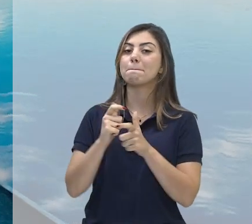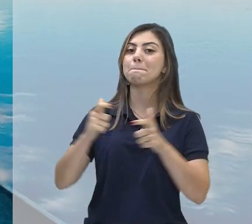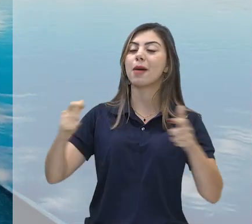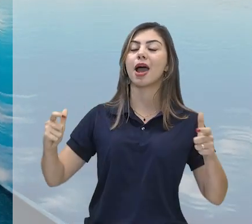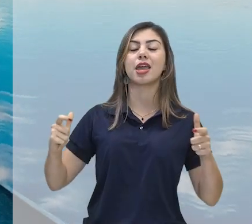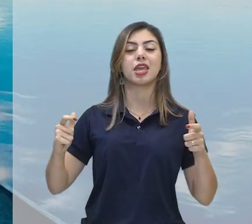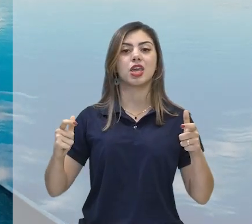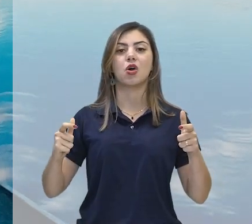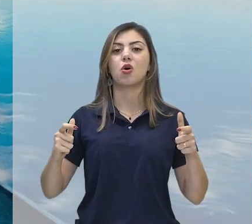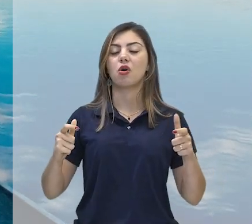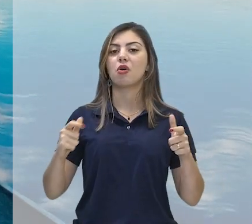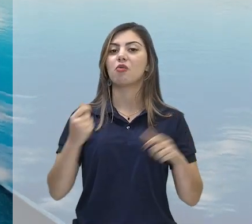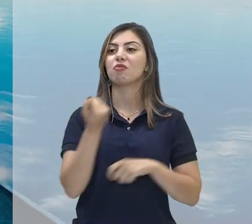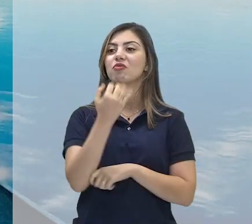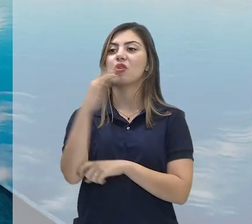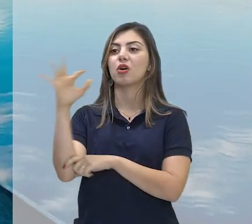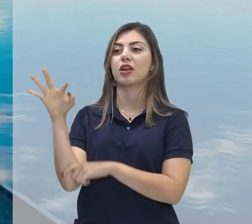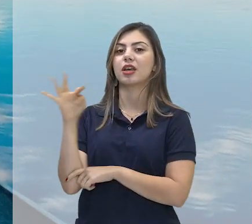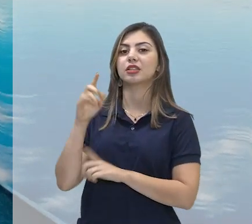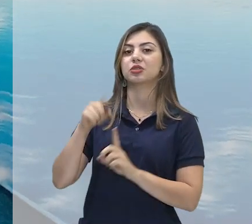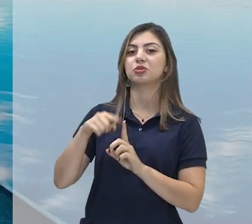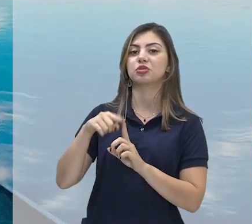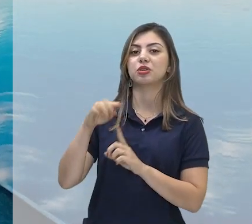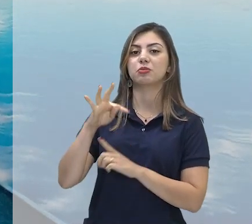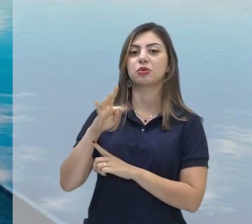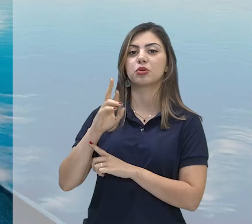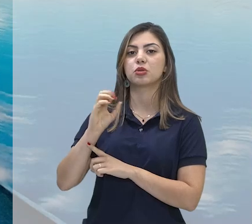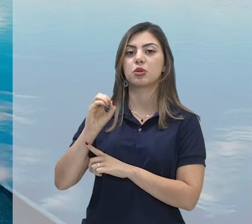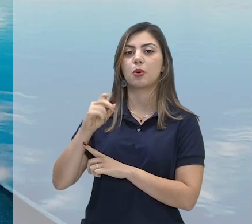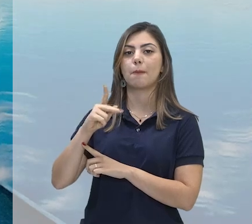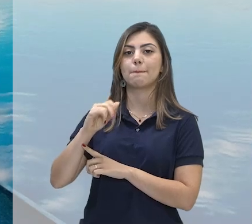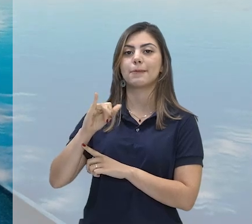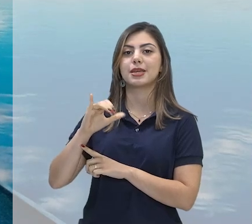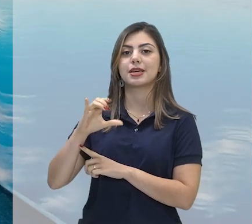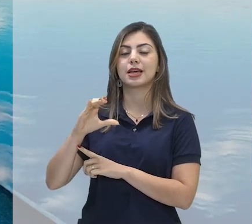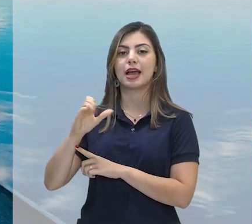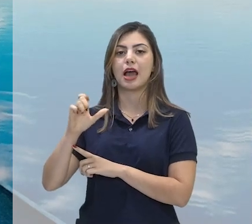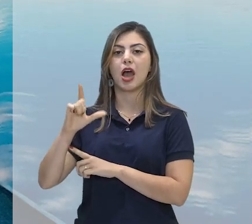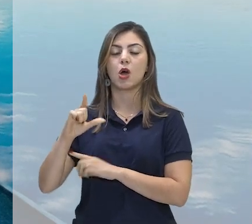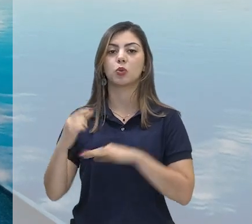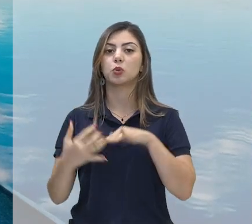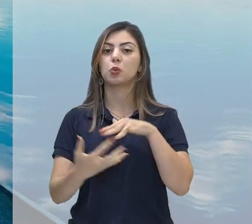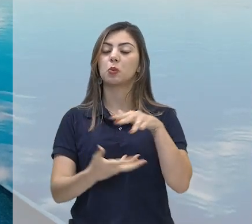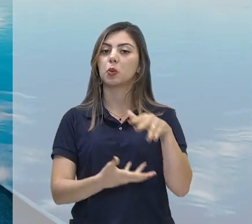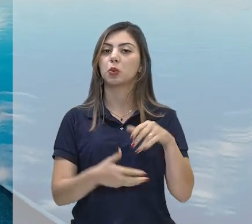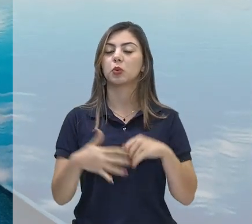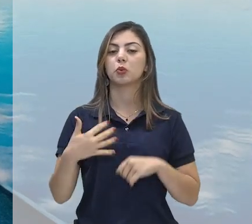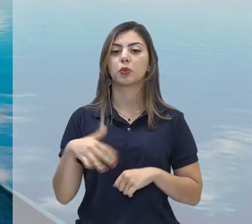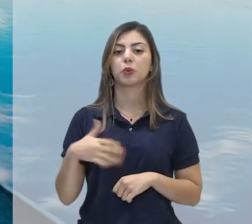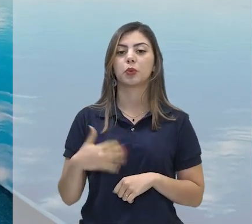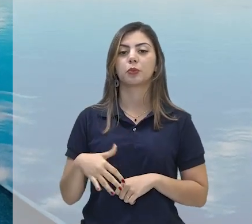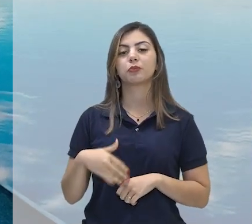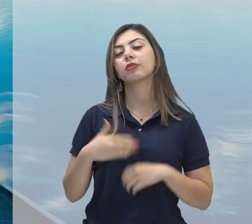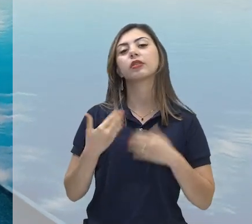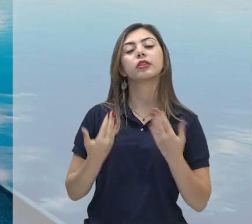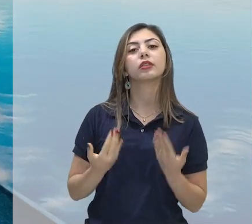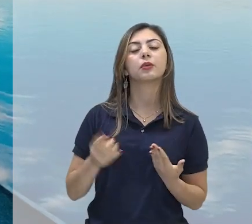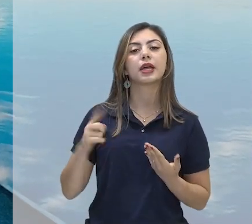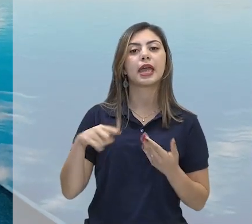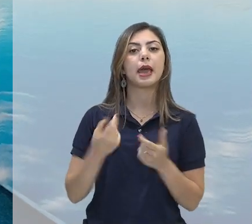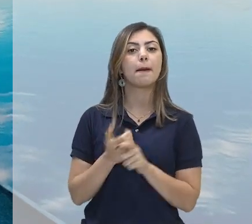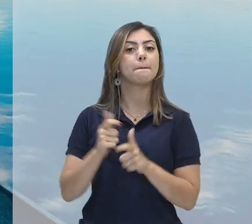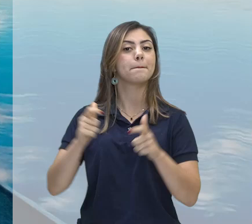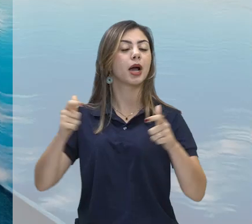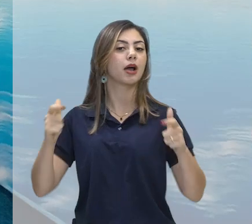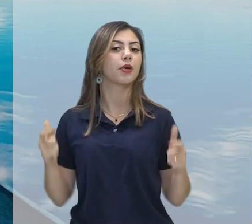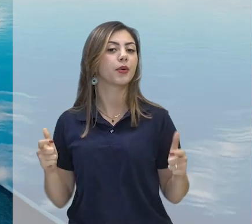mundo, tropical do mundo. E o que a gente acaba verificando ainda é que por ela ser essa maior floresta tropical do mundo,